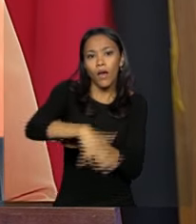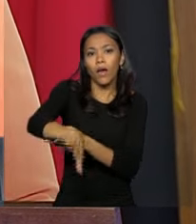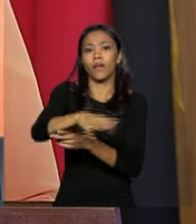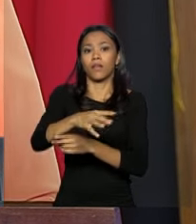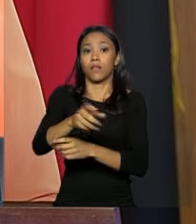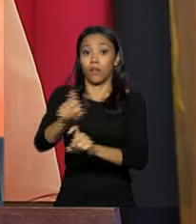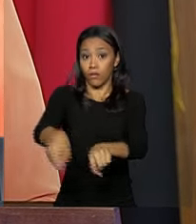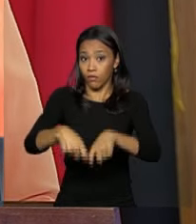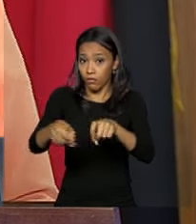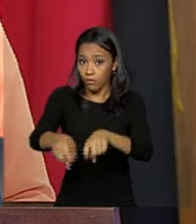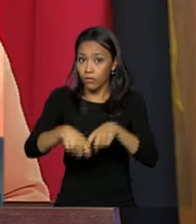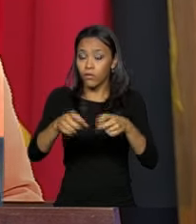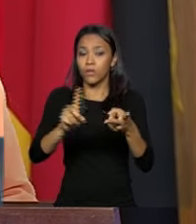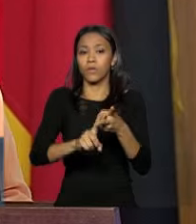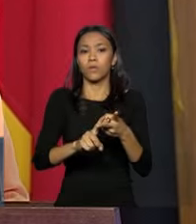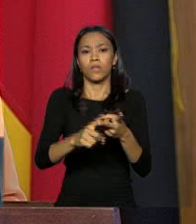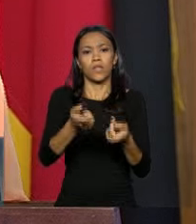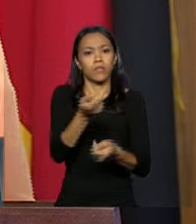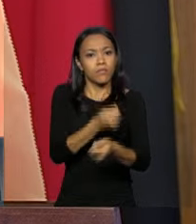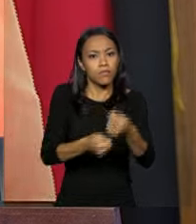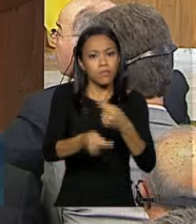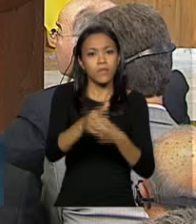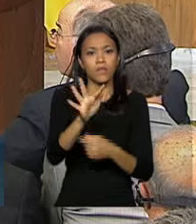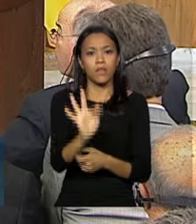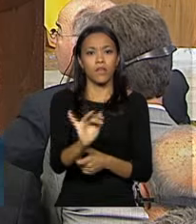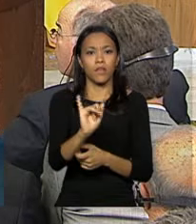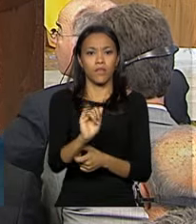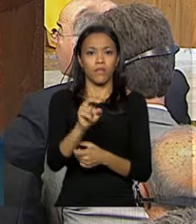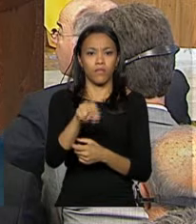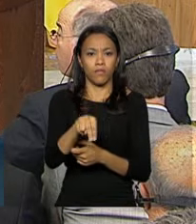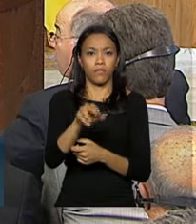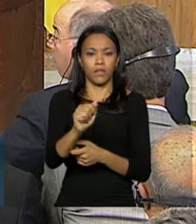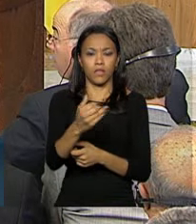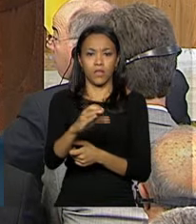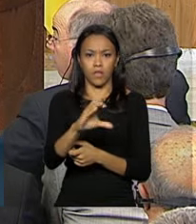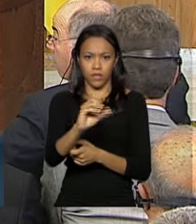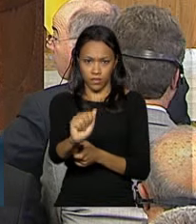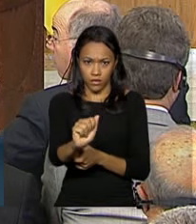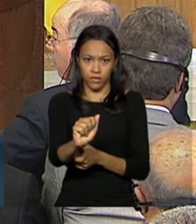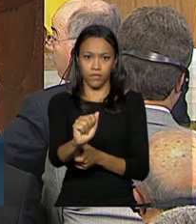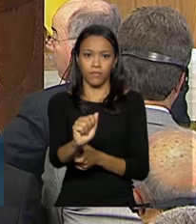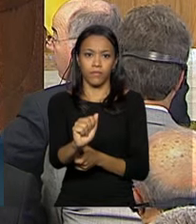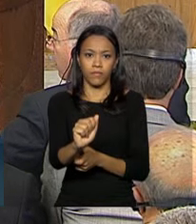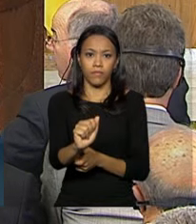finanças, e foi possível, por exemplo,